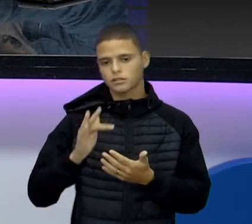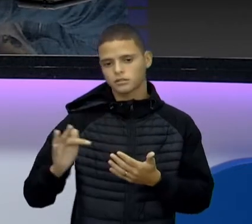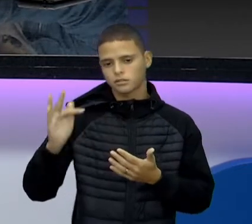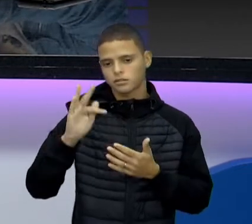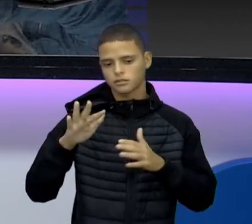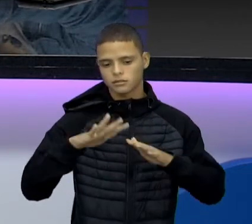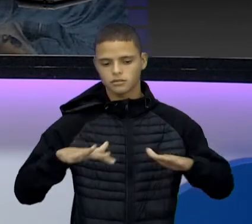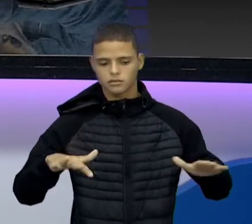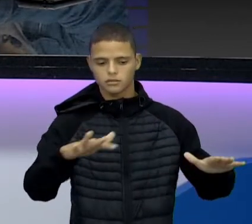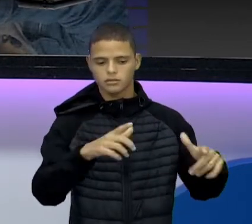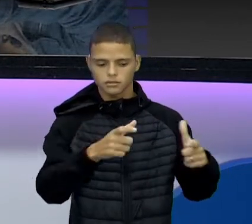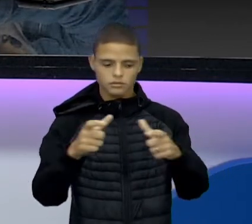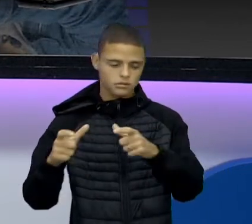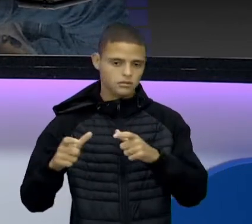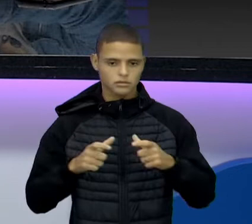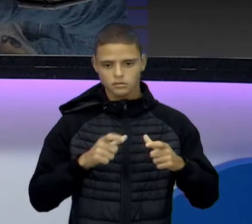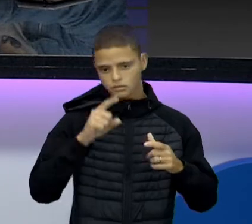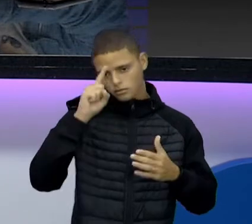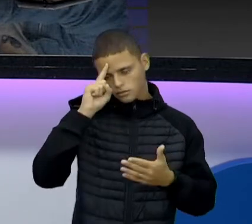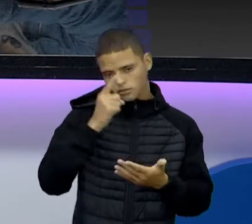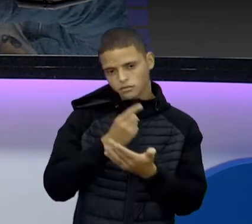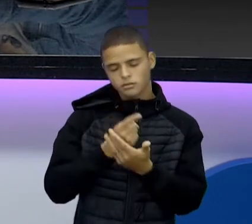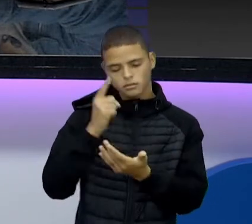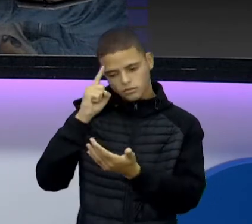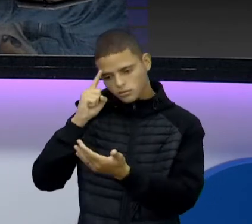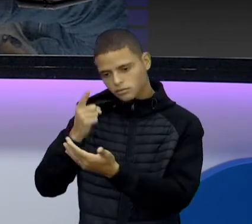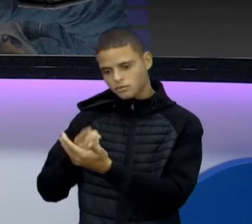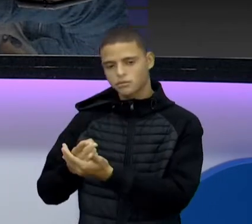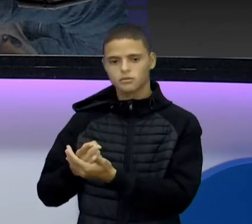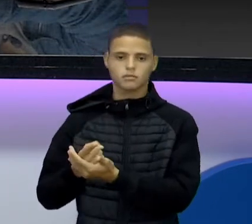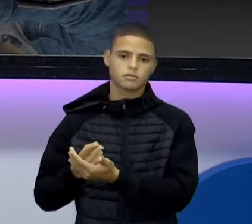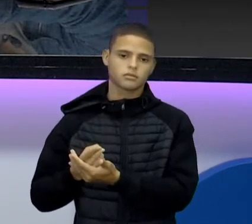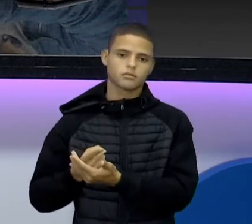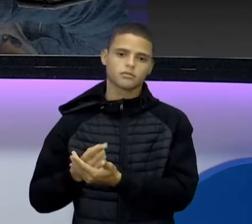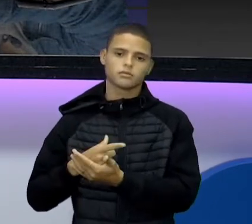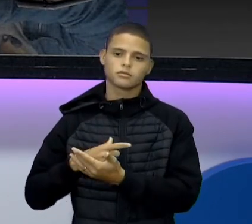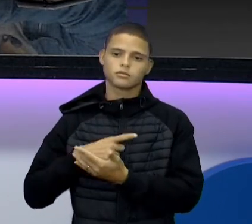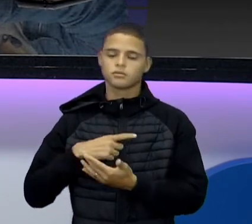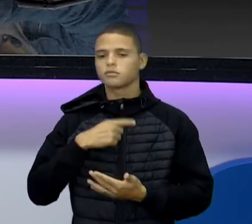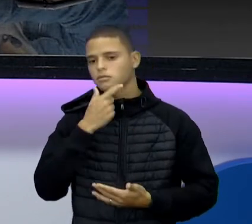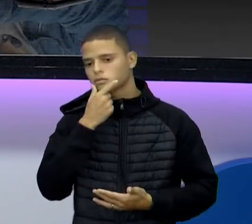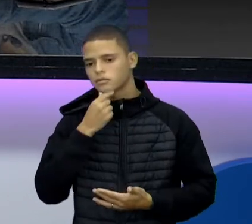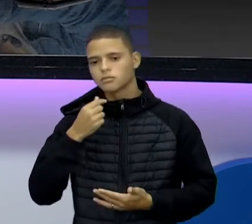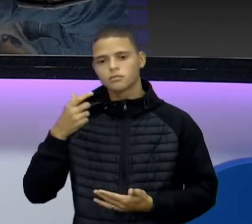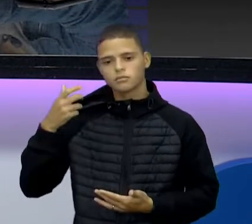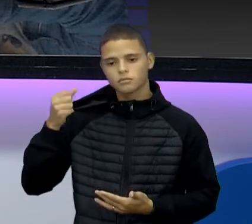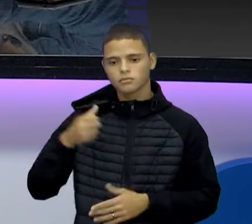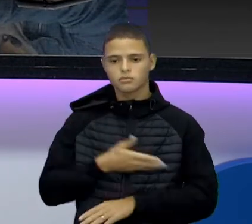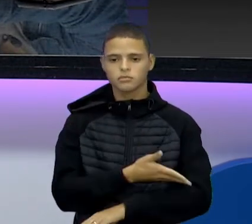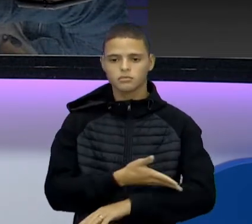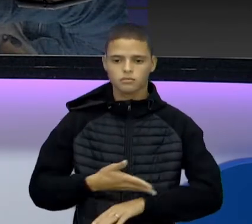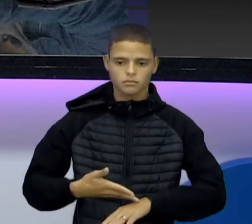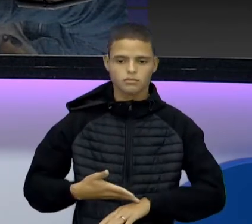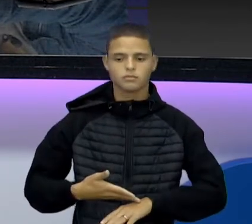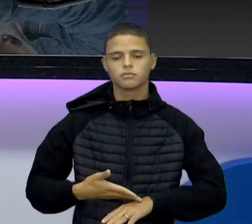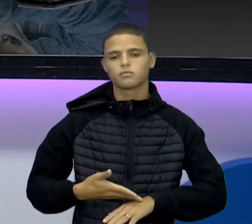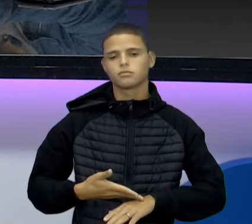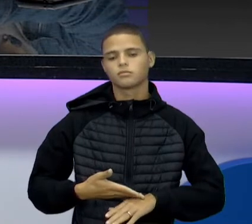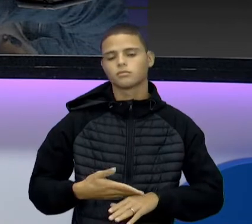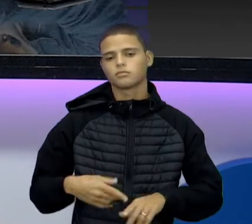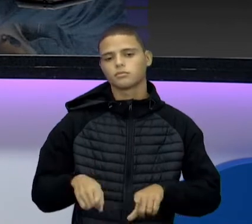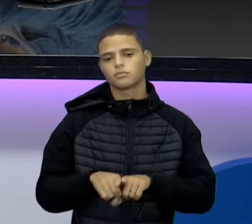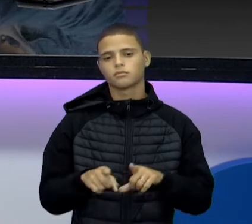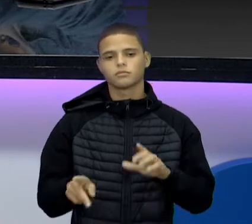os espaços de decisão são formados majoritariamente por homens brancos das classes dominantes. Como a